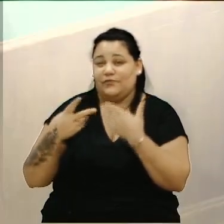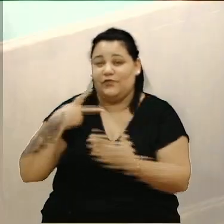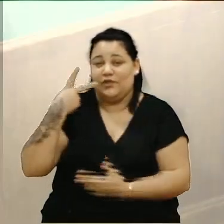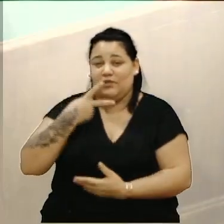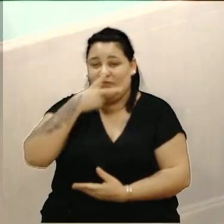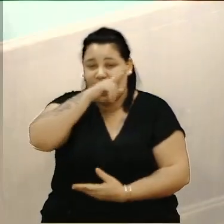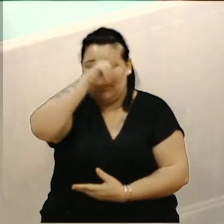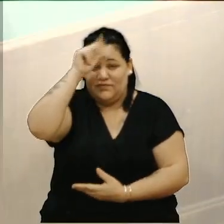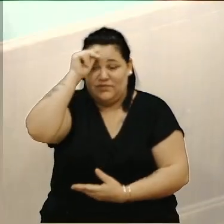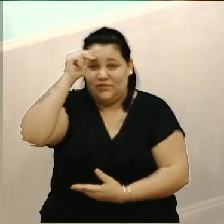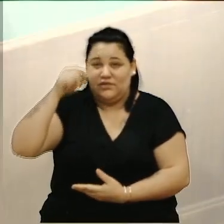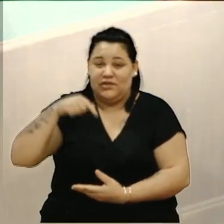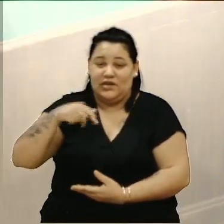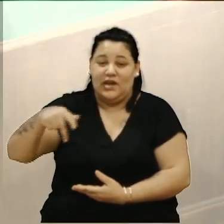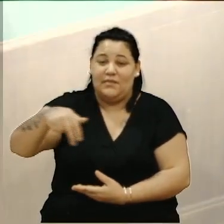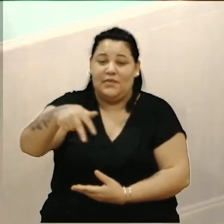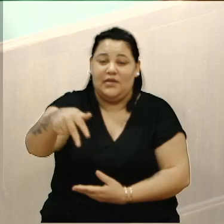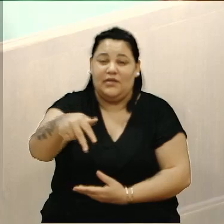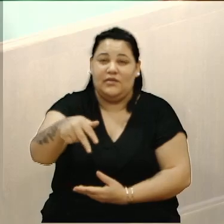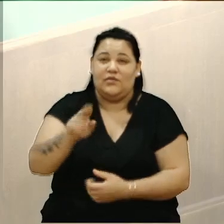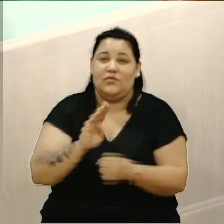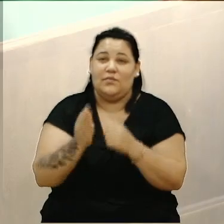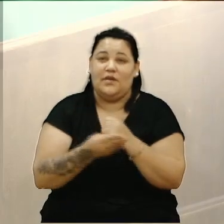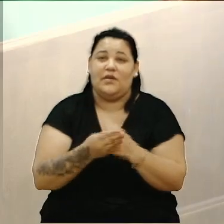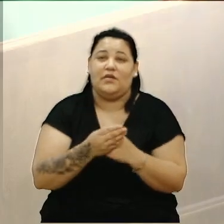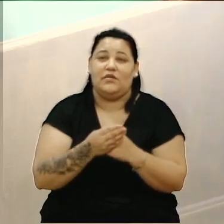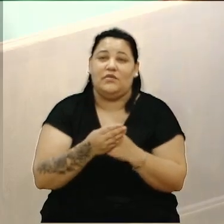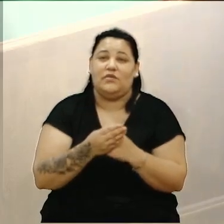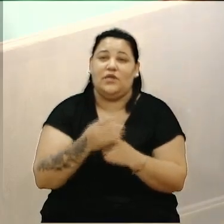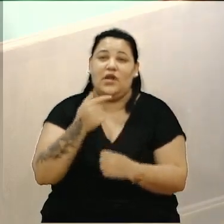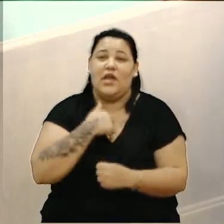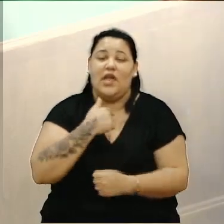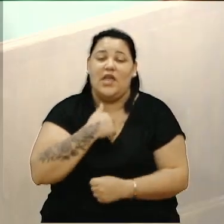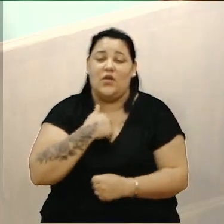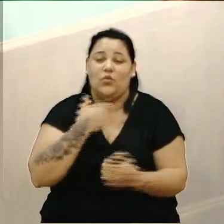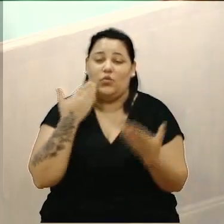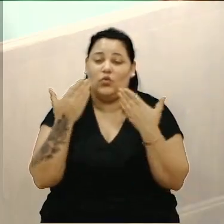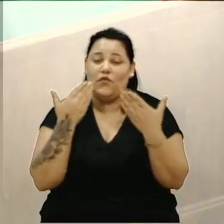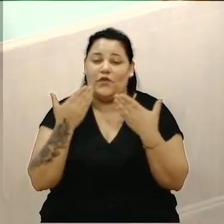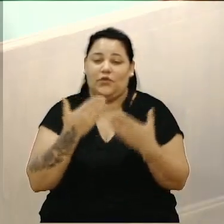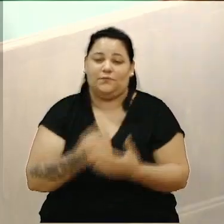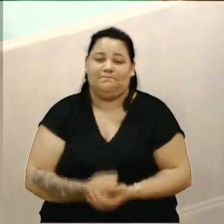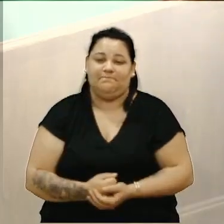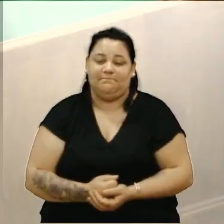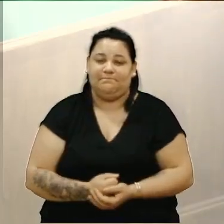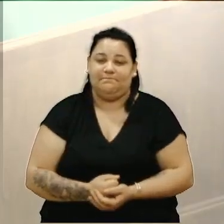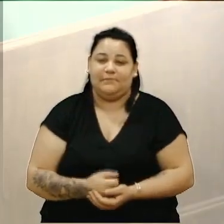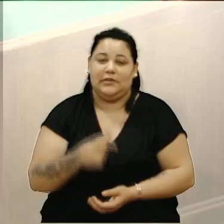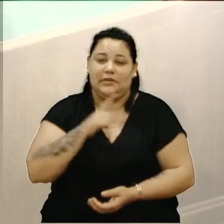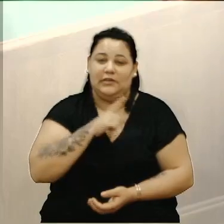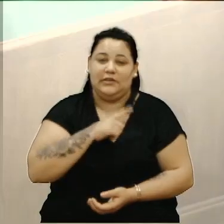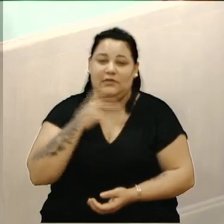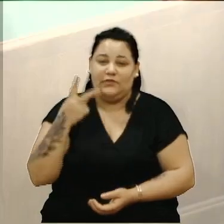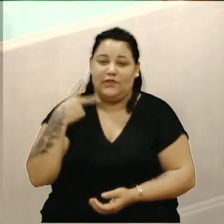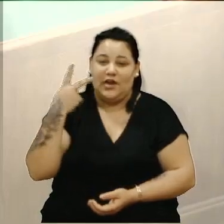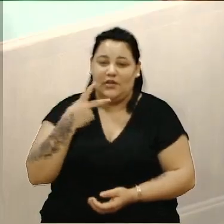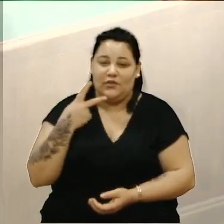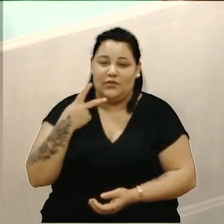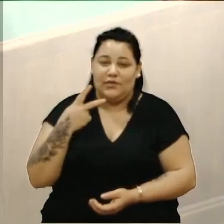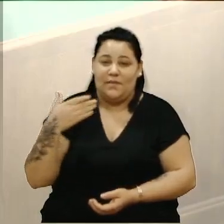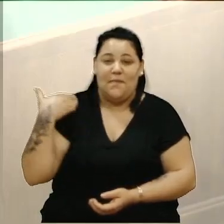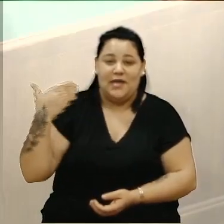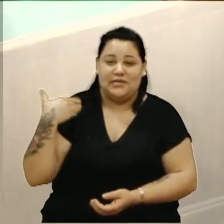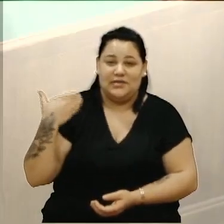candidato caminhe no Jardim das Hortênsias. Eu duvido que tenha um vereador que caminhe no Jardim das